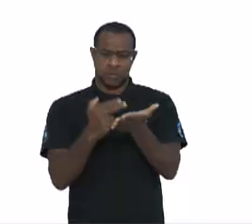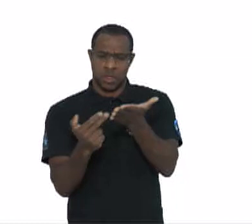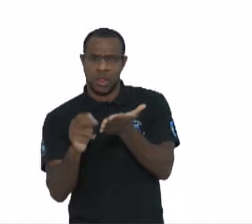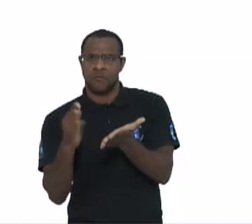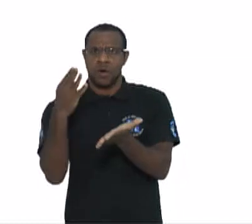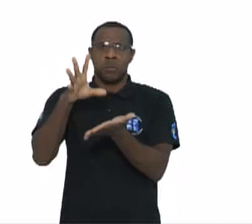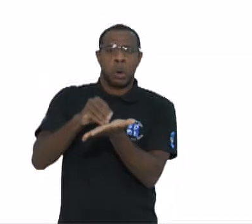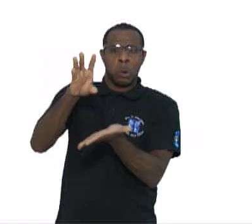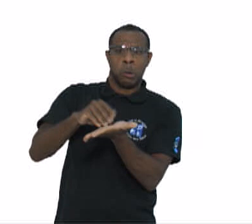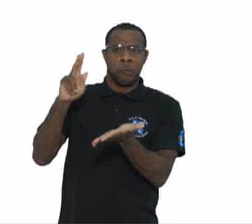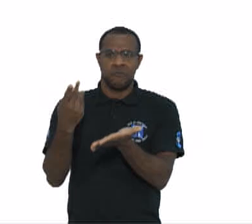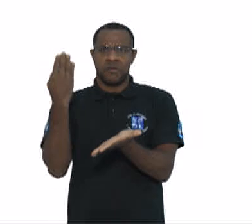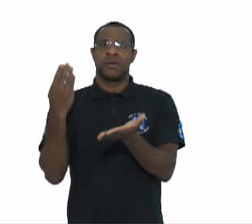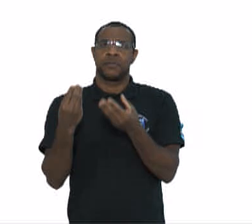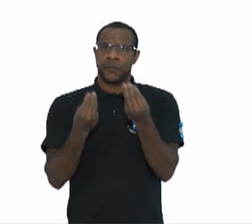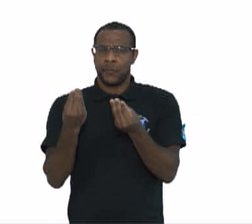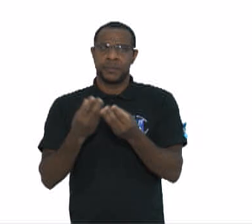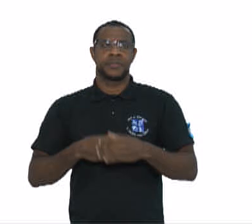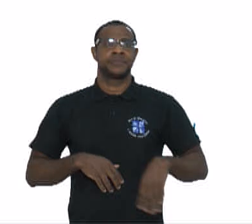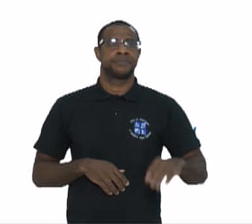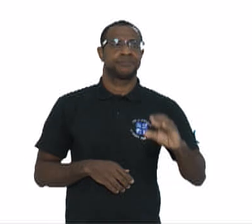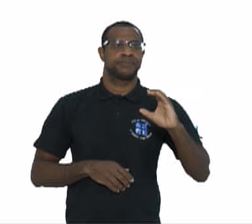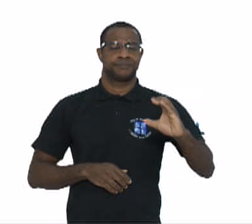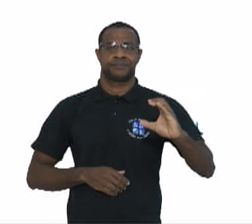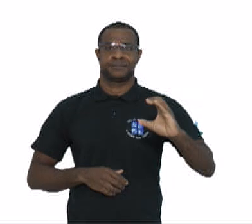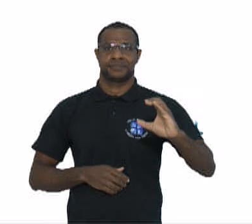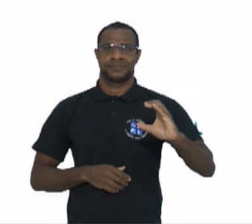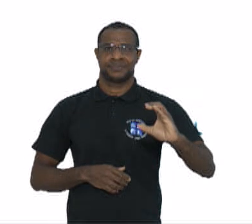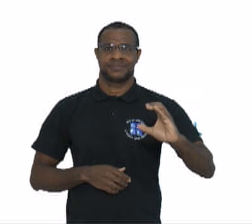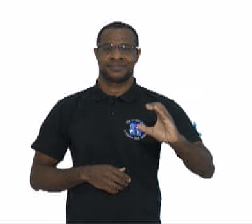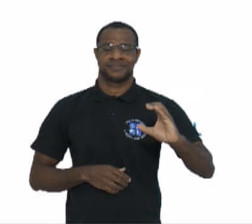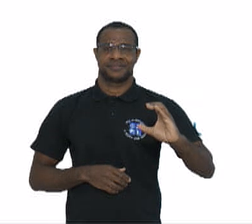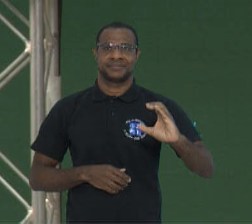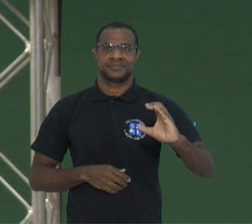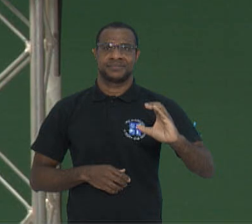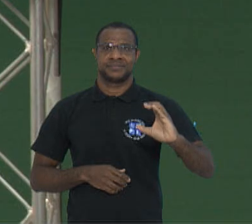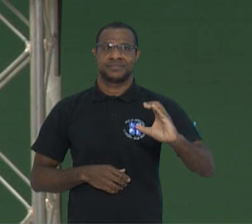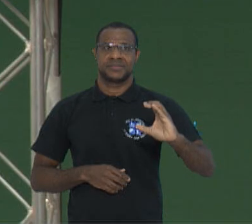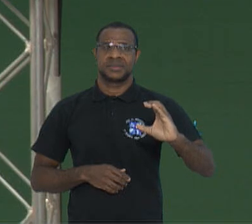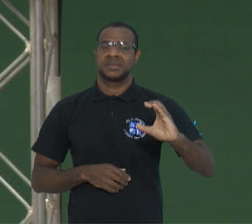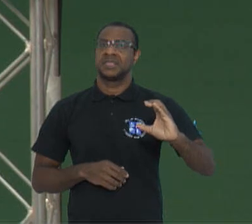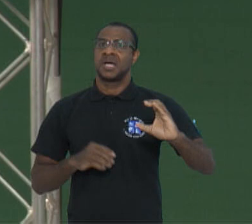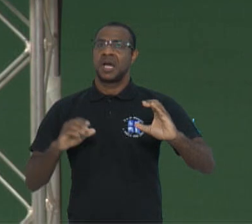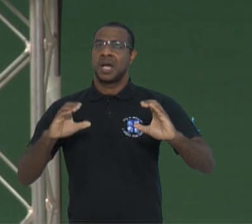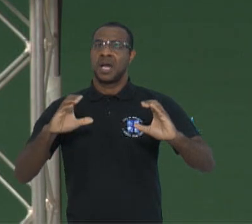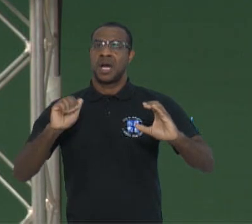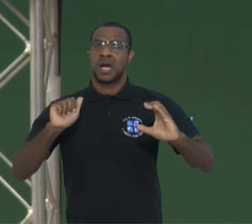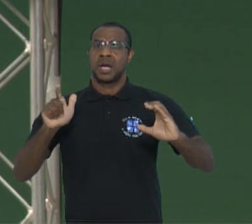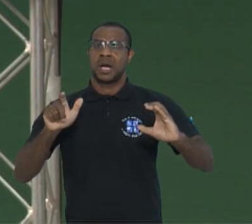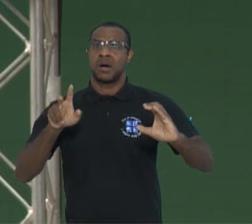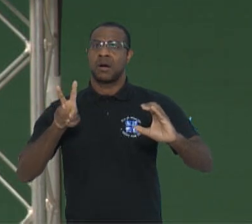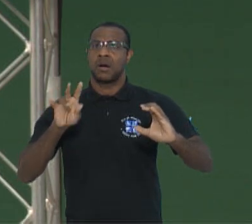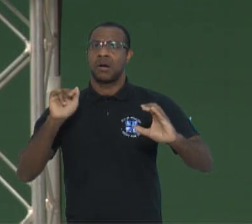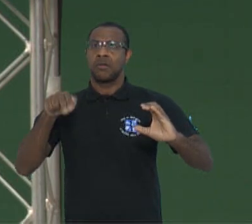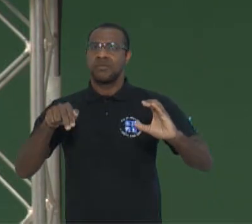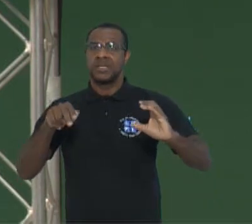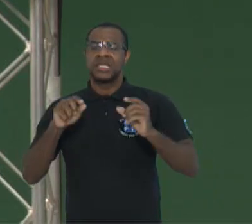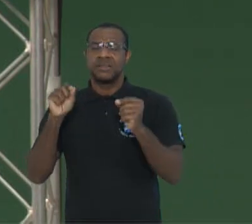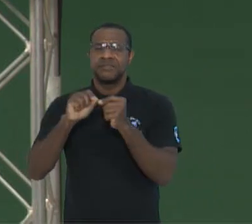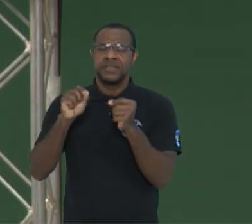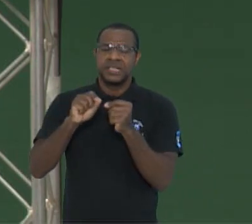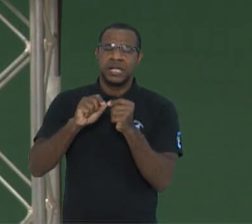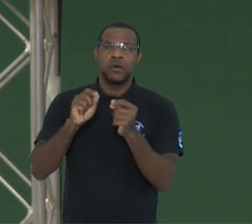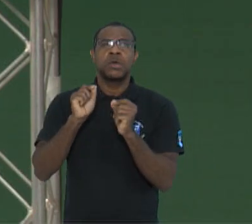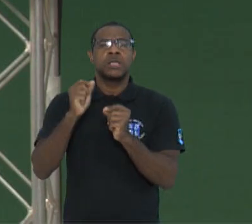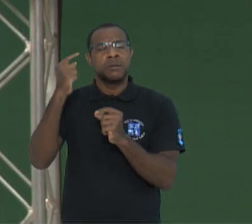C. Calvin may or may not get into serious problem? Será que o Calvin, se fizer o que ele está pensando,